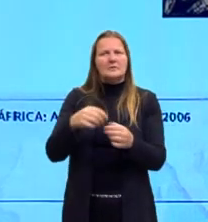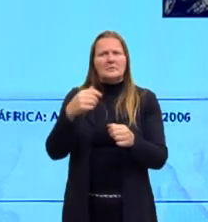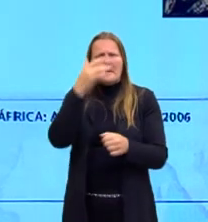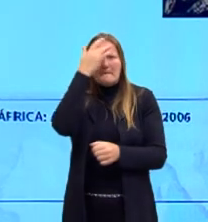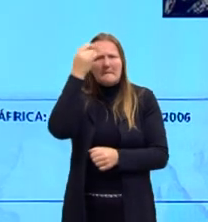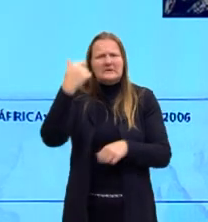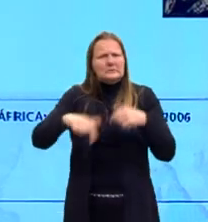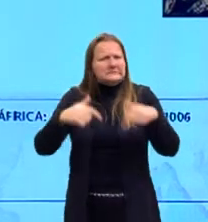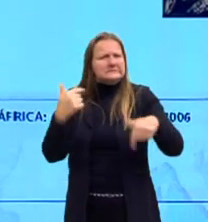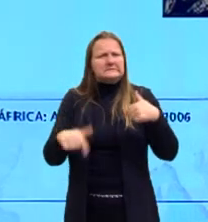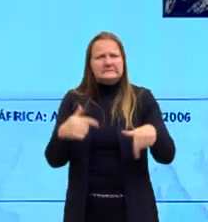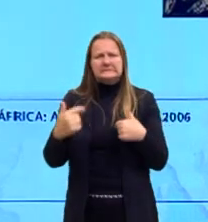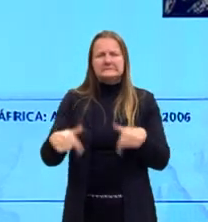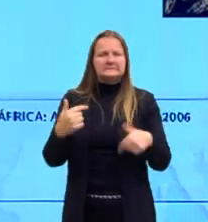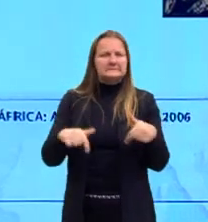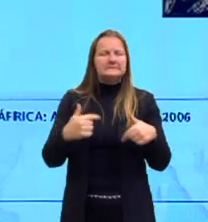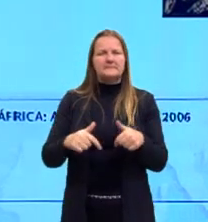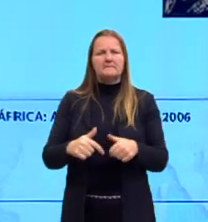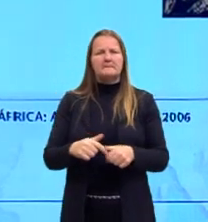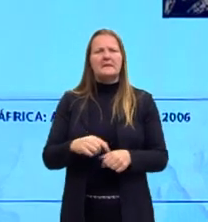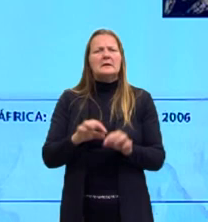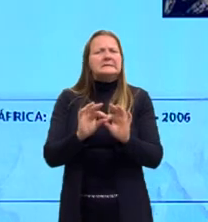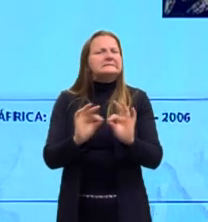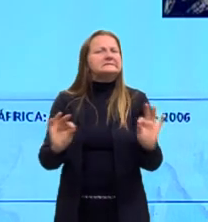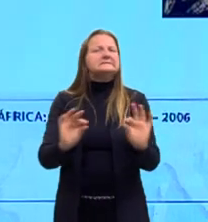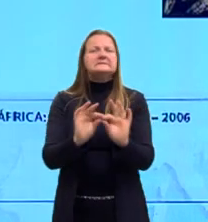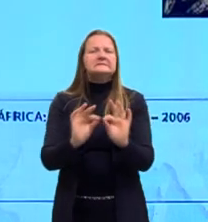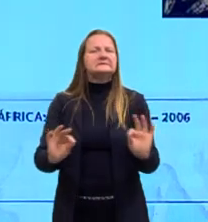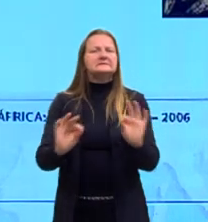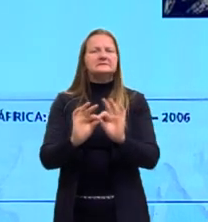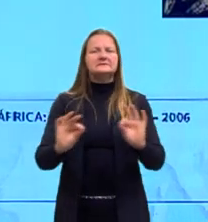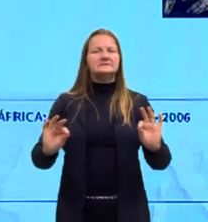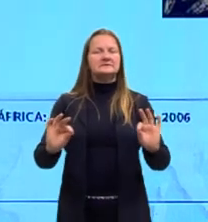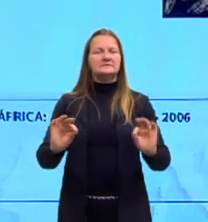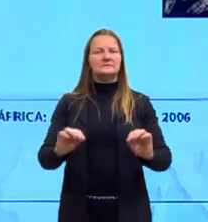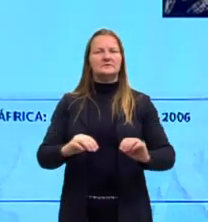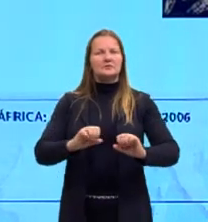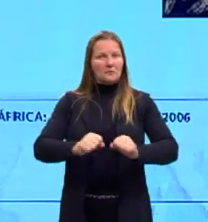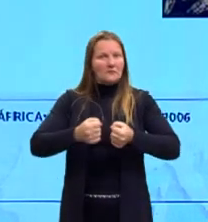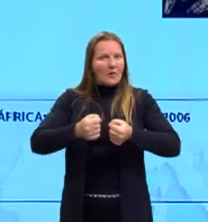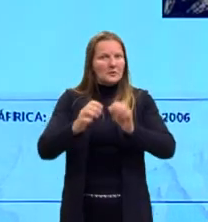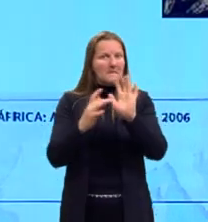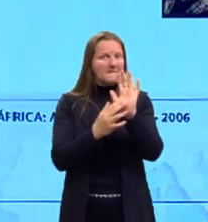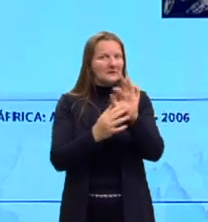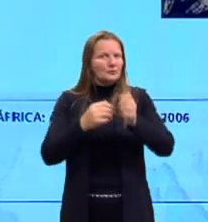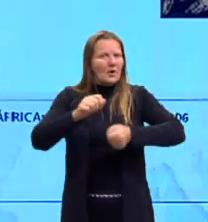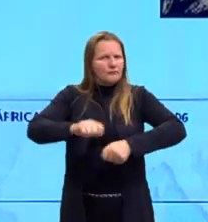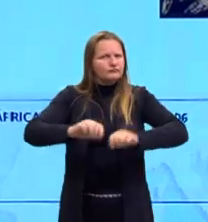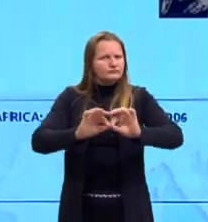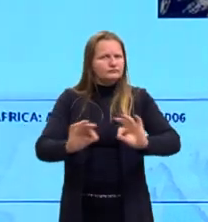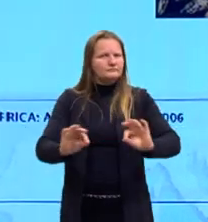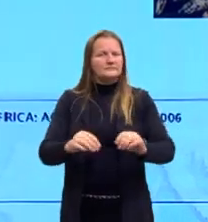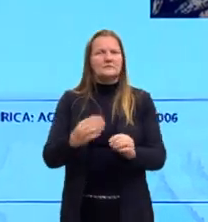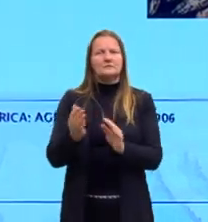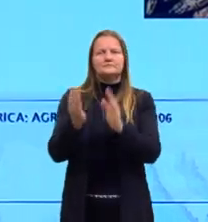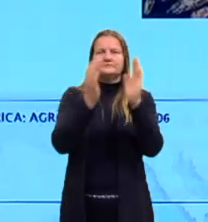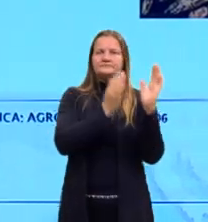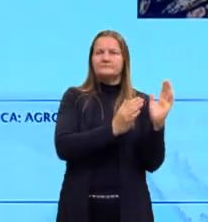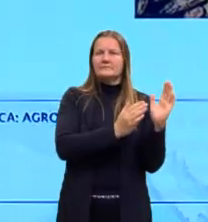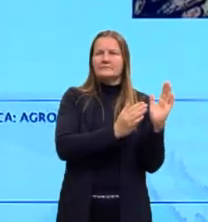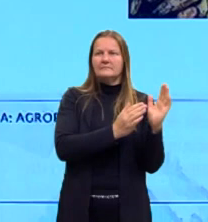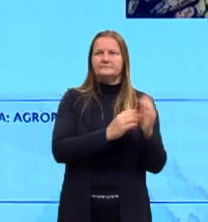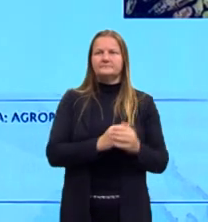é bem é precária né vai vai na base da força mesmo em relação nós temos por exemplo